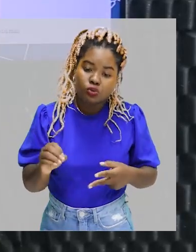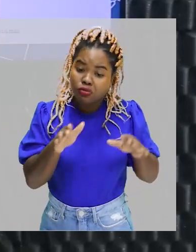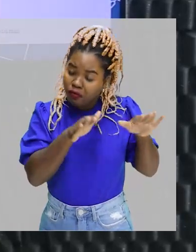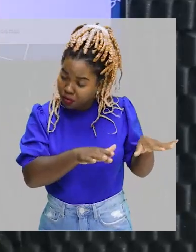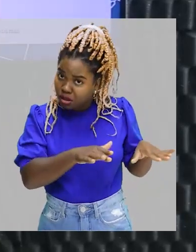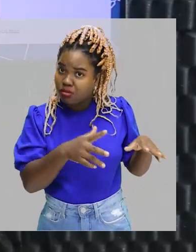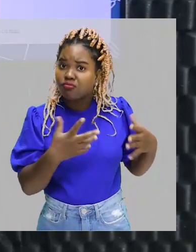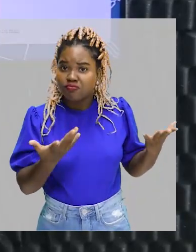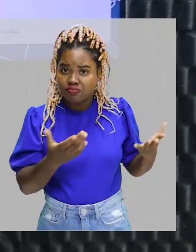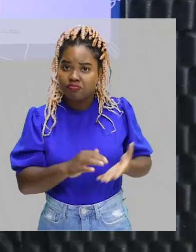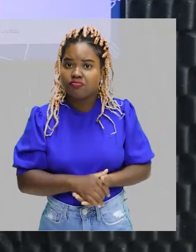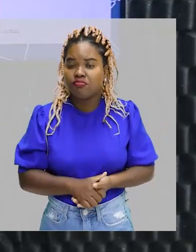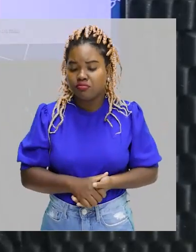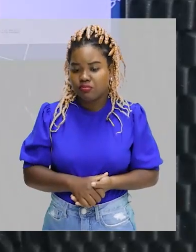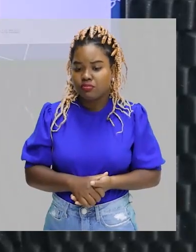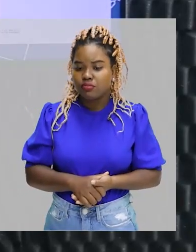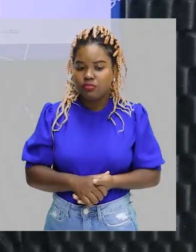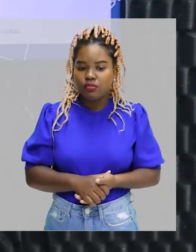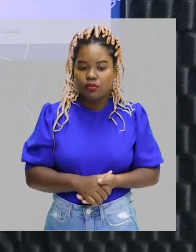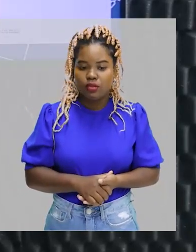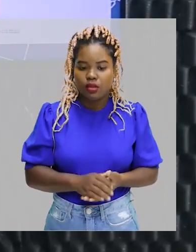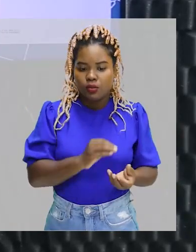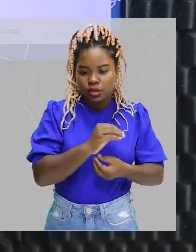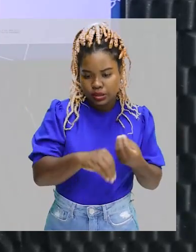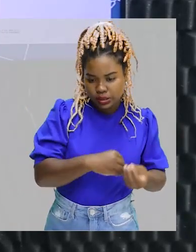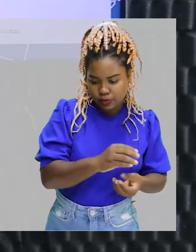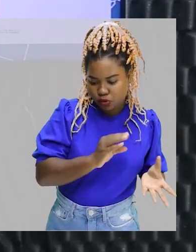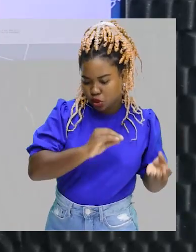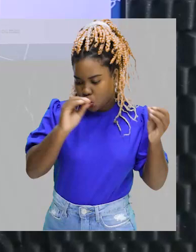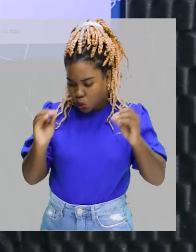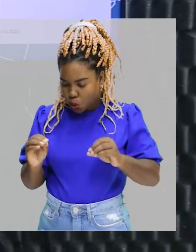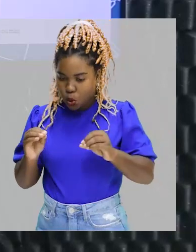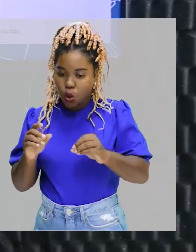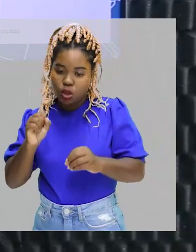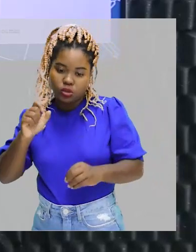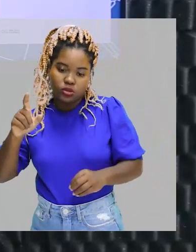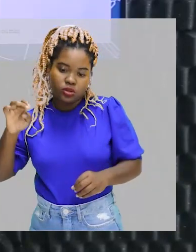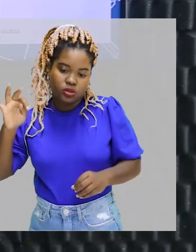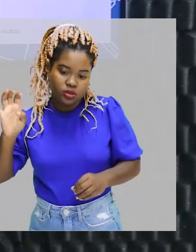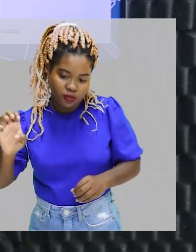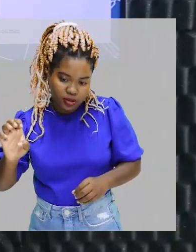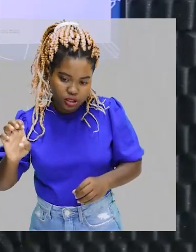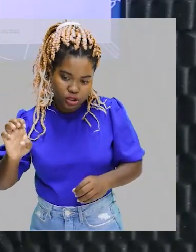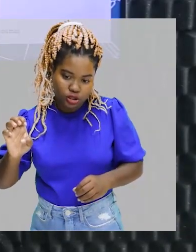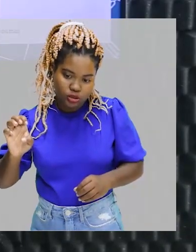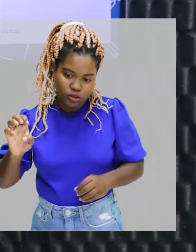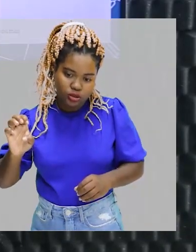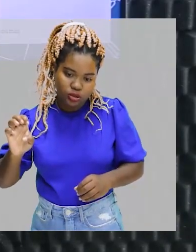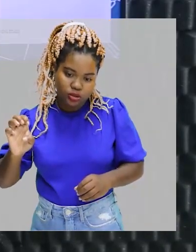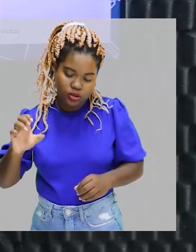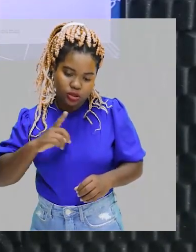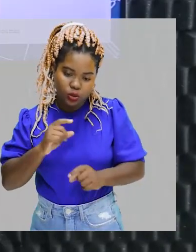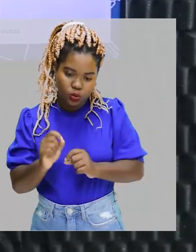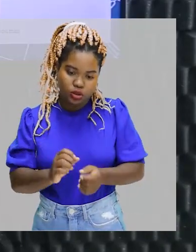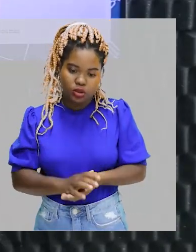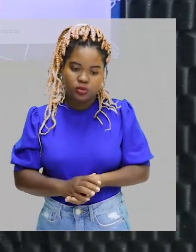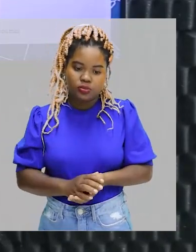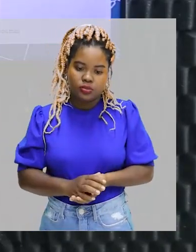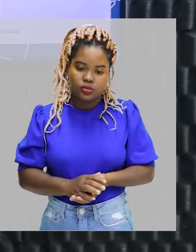Essa ação, né, você está adicionando o solvente, mais solvente, vai levar